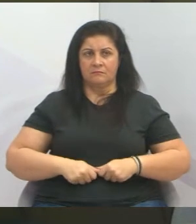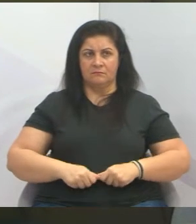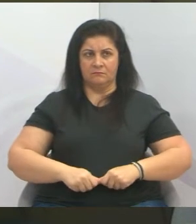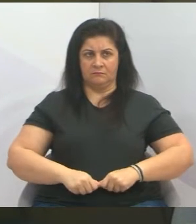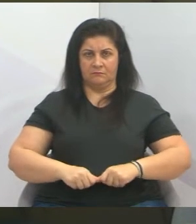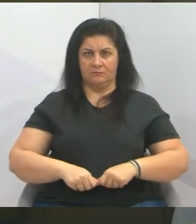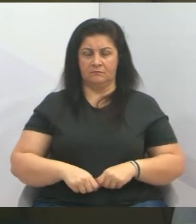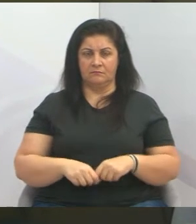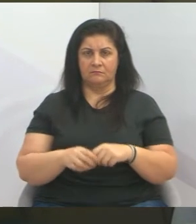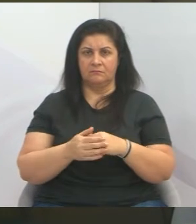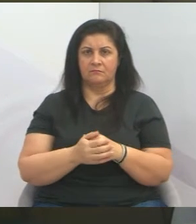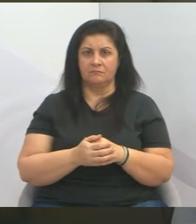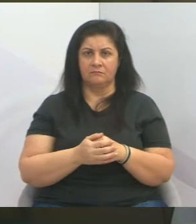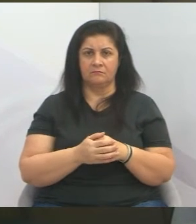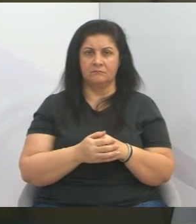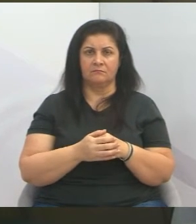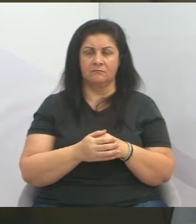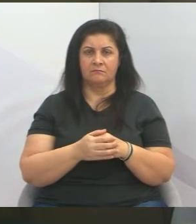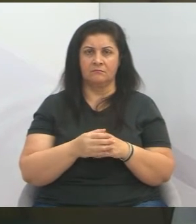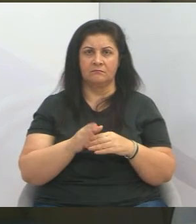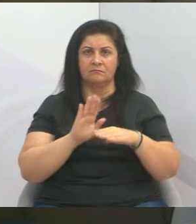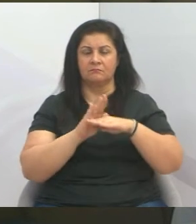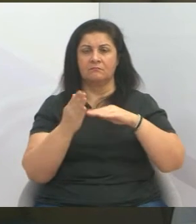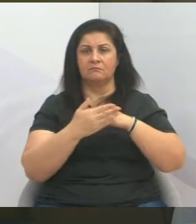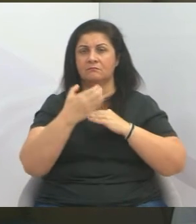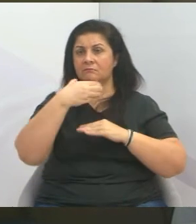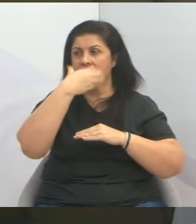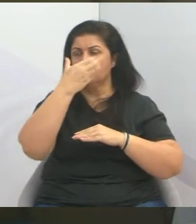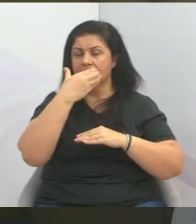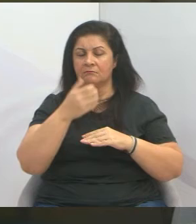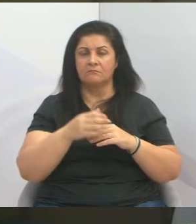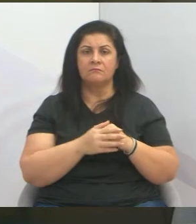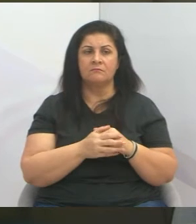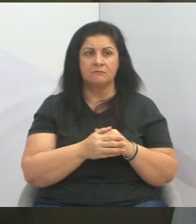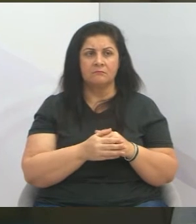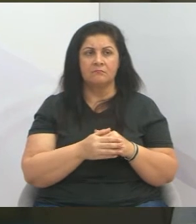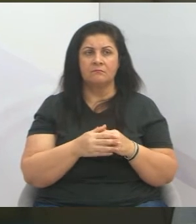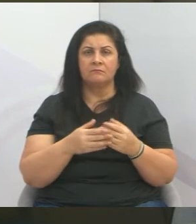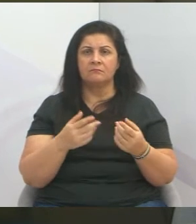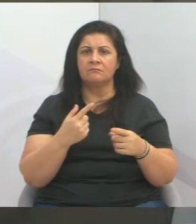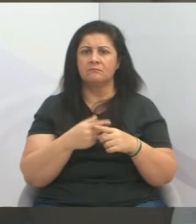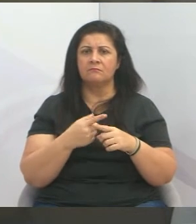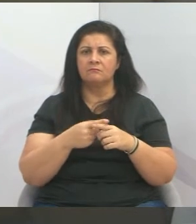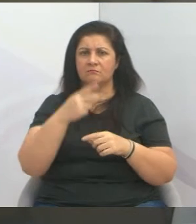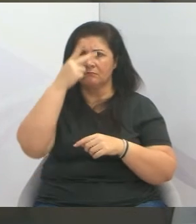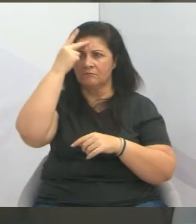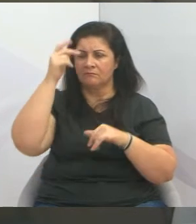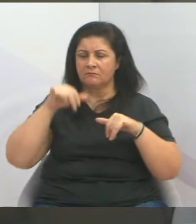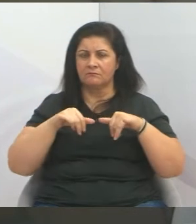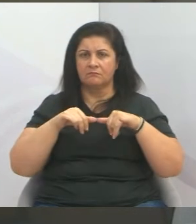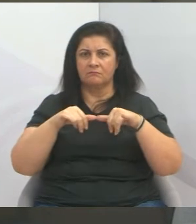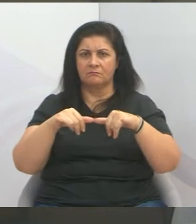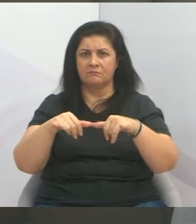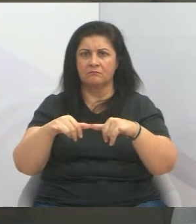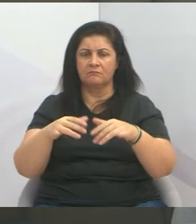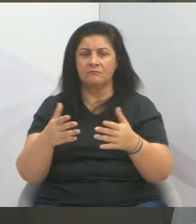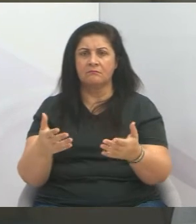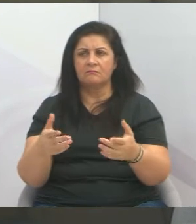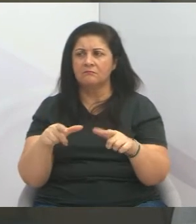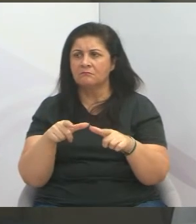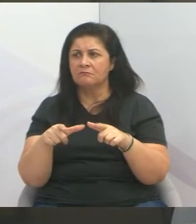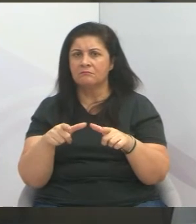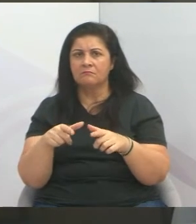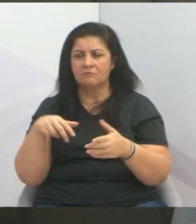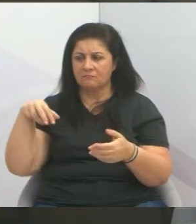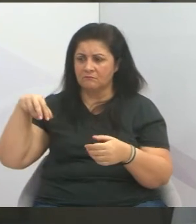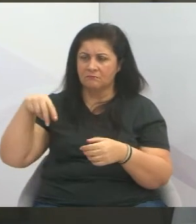linha lá do Paraíso rio abaixo a respeito dos funcionários do Atacadão que estão descendo lá na vão Raiz e